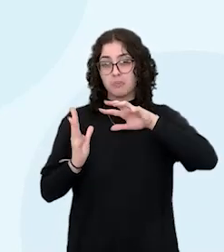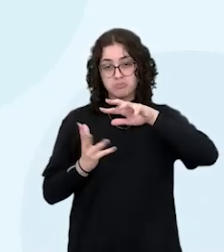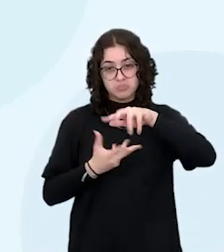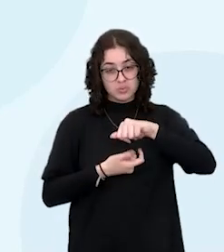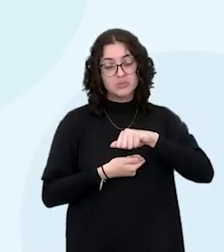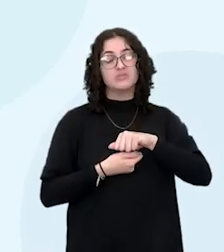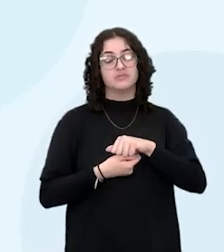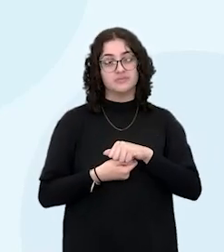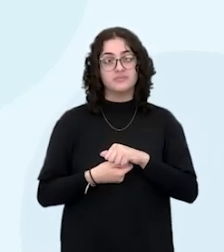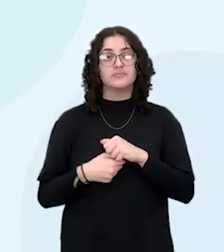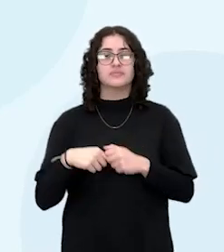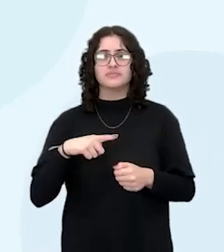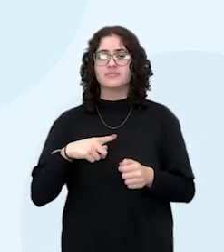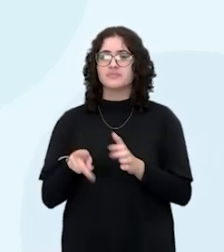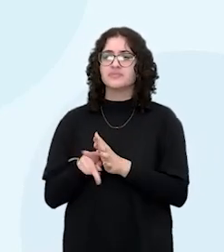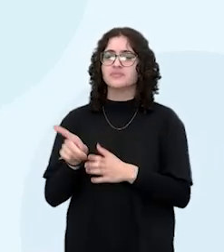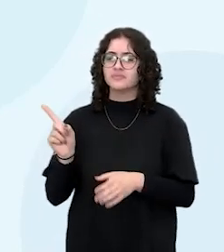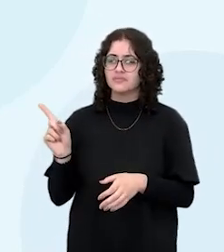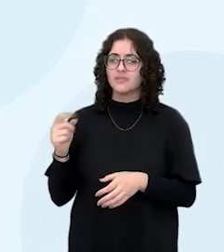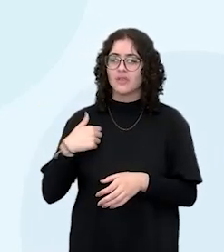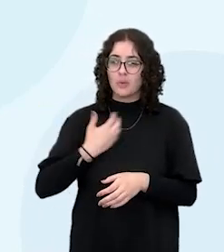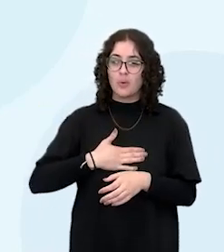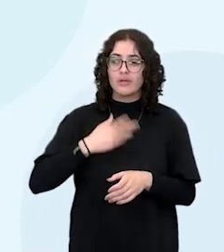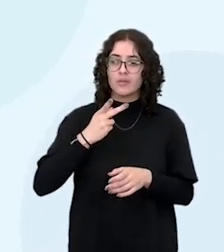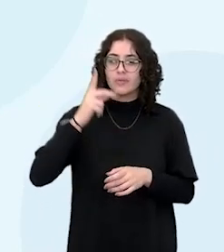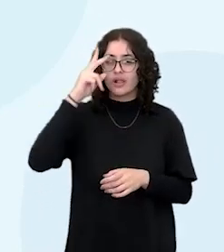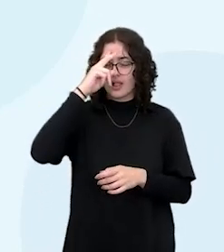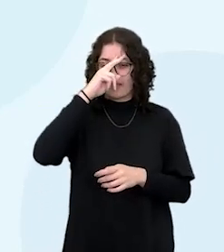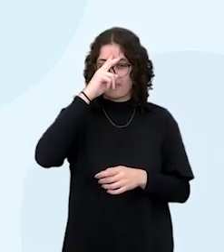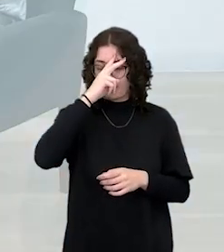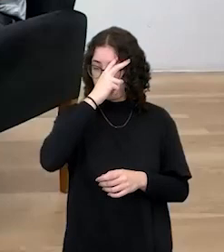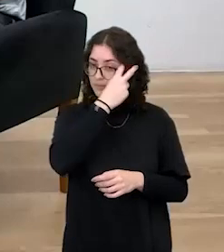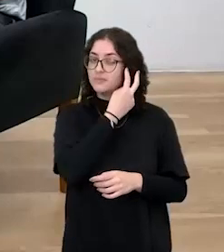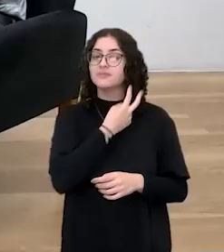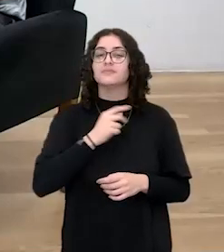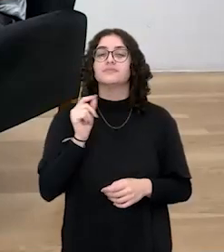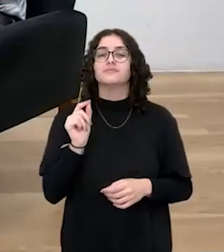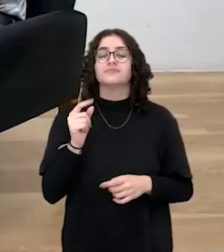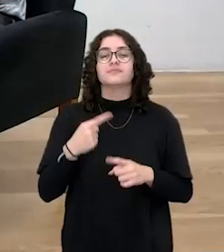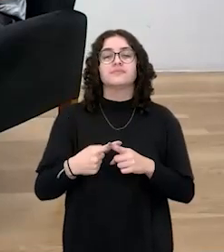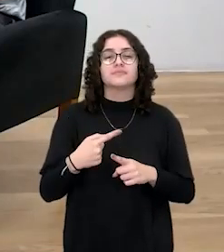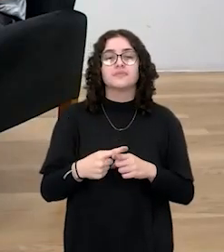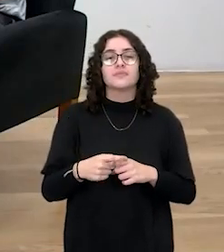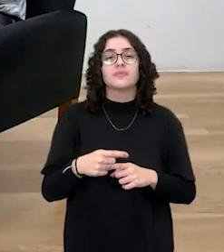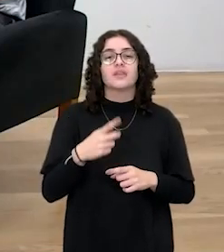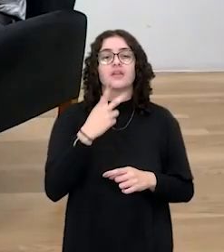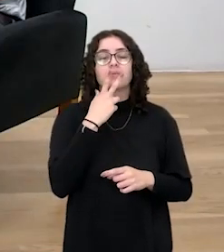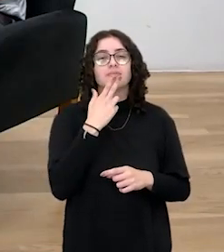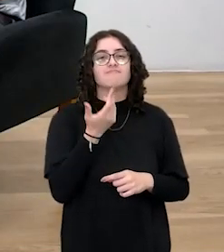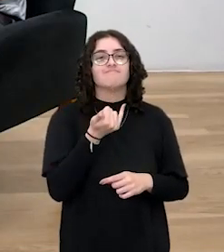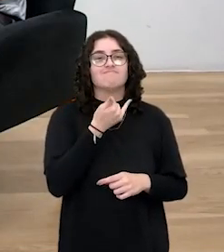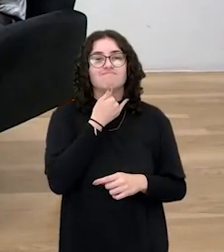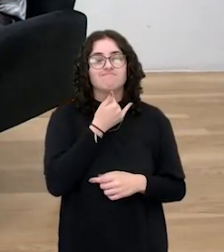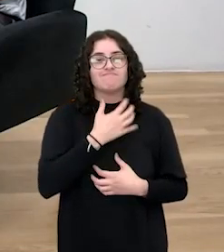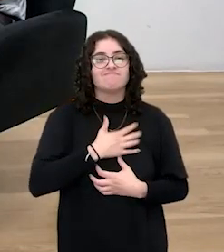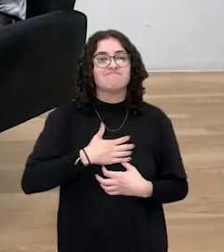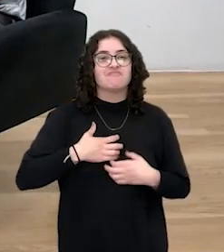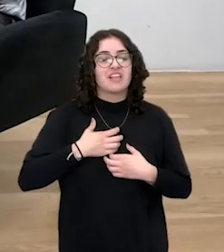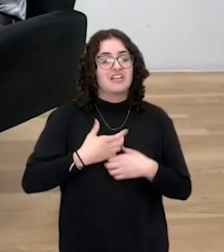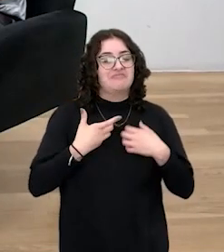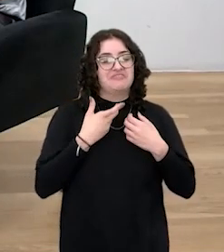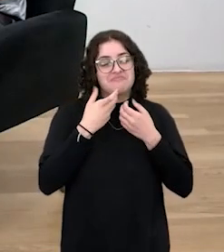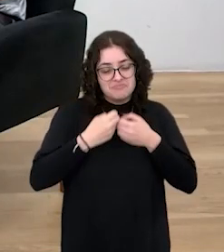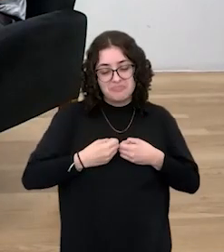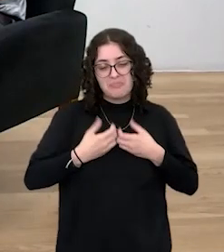questão aqui, Anderson, que eu gosto sempre de lembrar também, porque é com muita tristeza que eu faço um